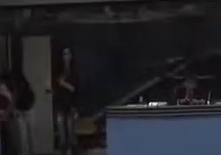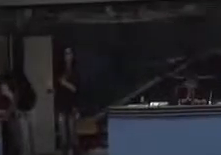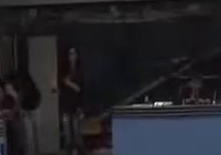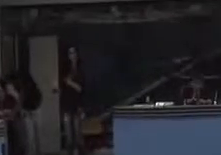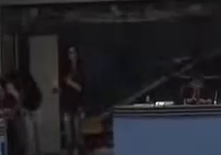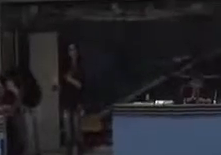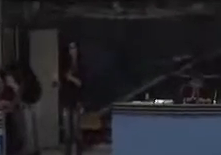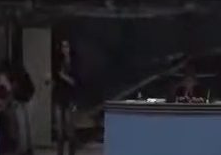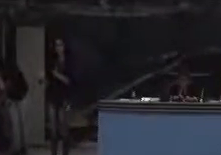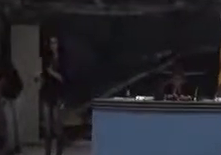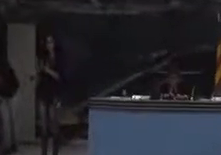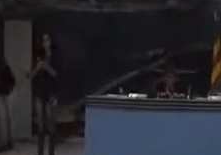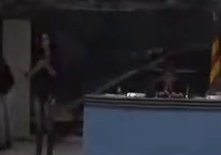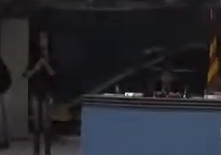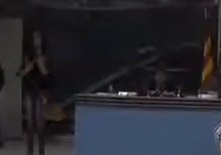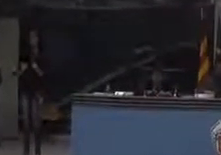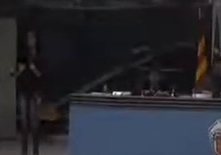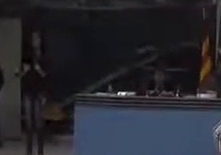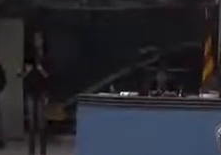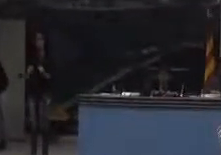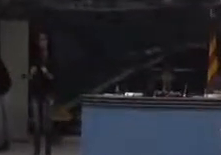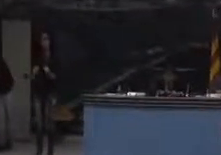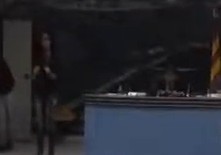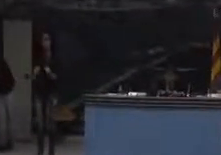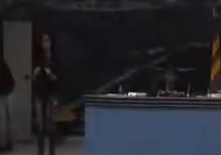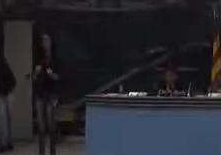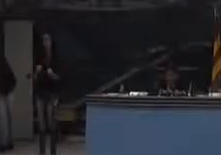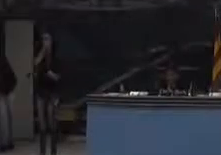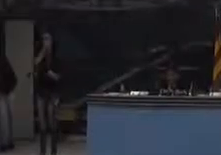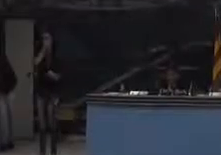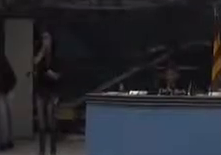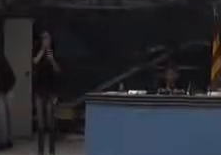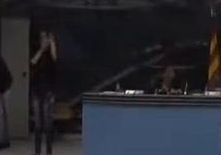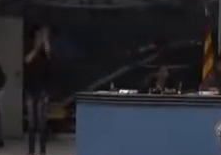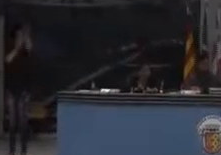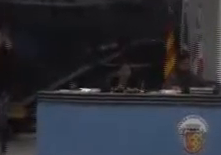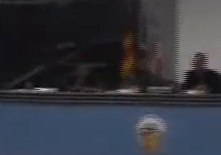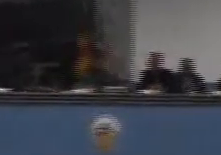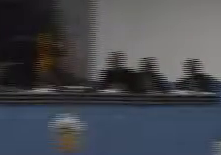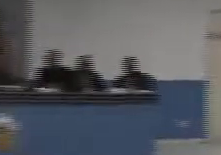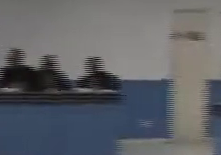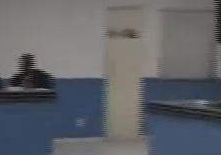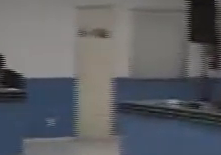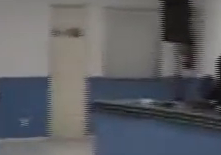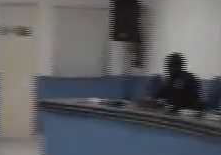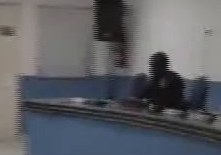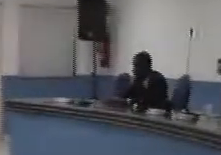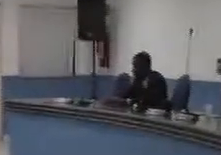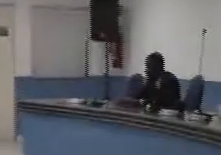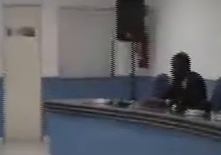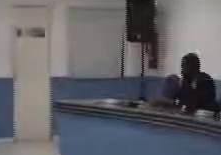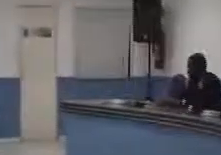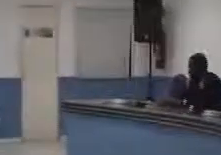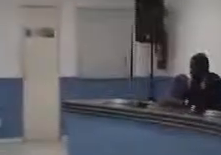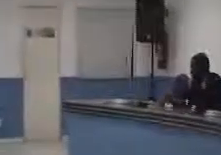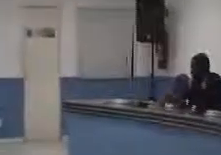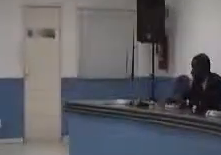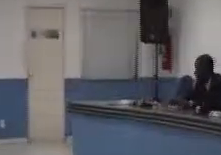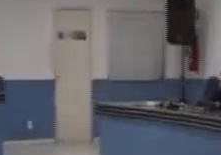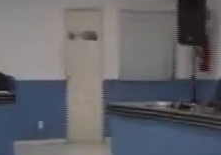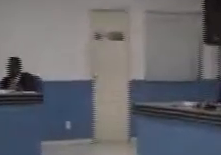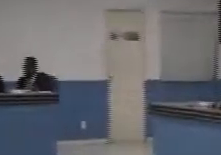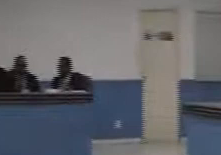Redação final, Comissão de Justiça. Vereador Jefferson Moraes, vereador César Porto, vereador